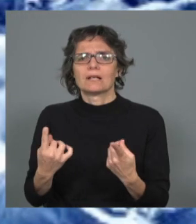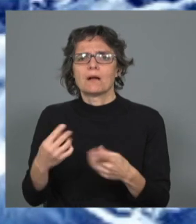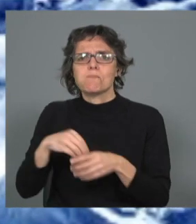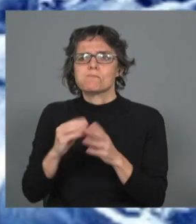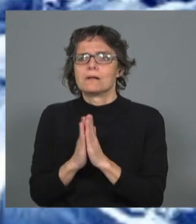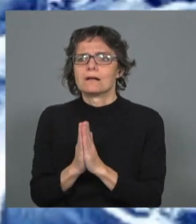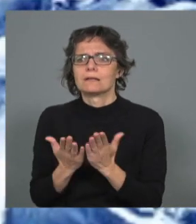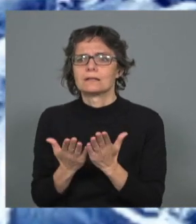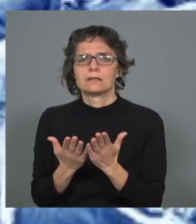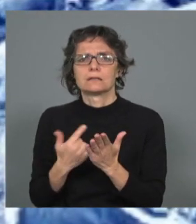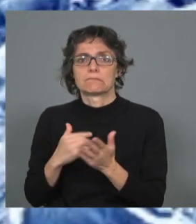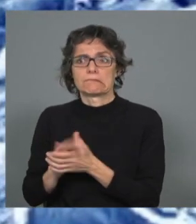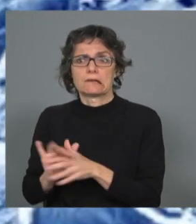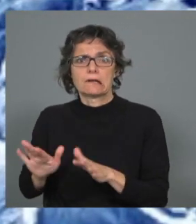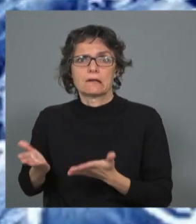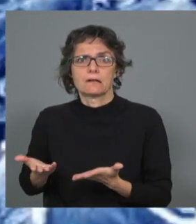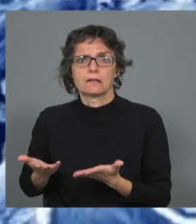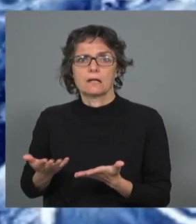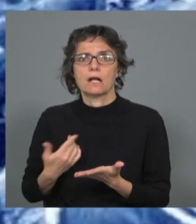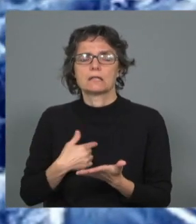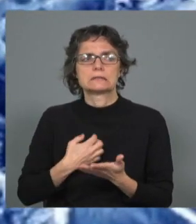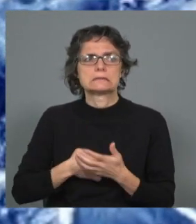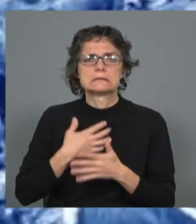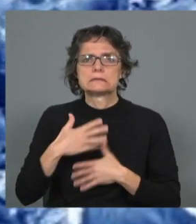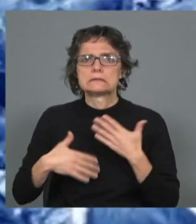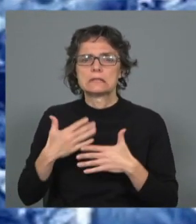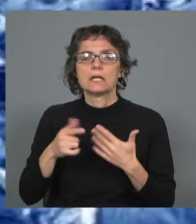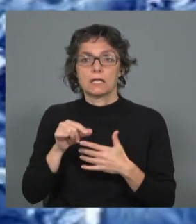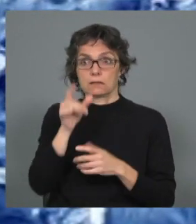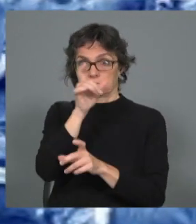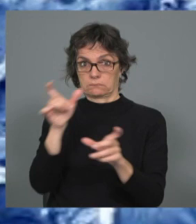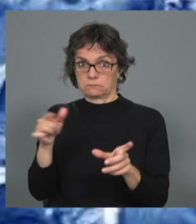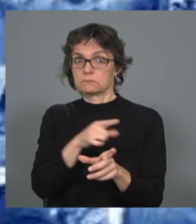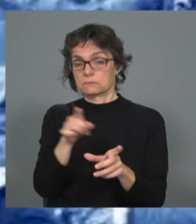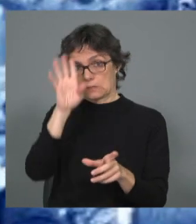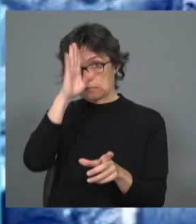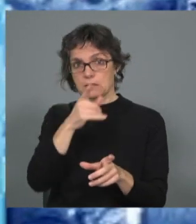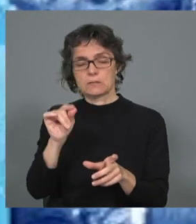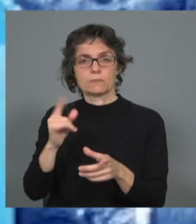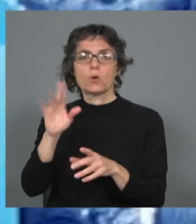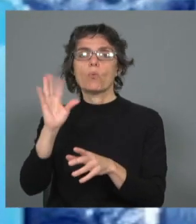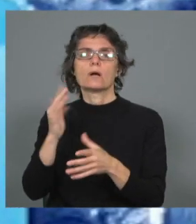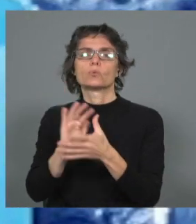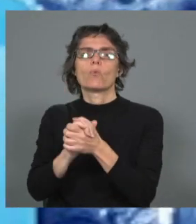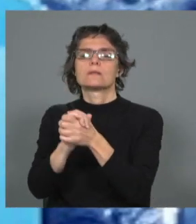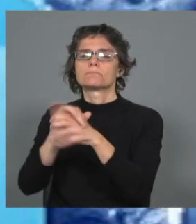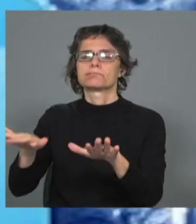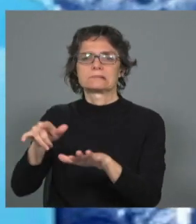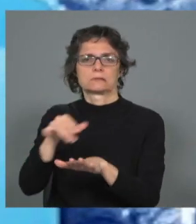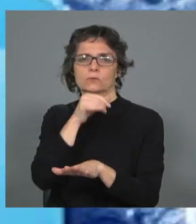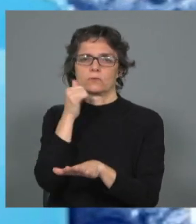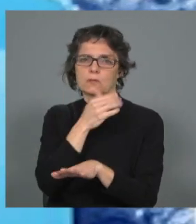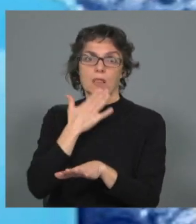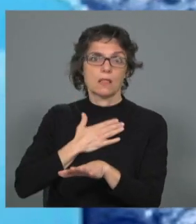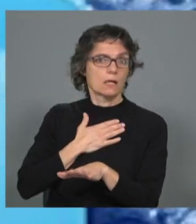enfim, todos os colapsos dos casamentos têm uma dose de sofrimento enorme. Portanto,